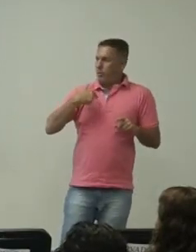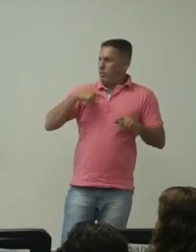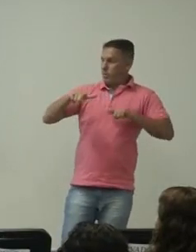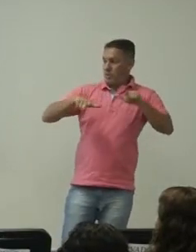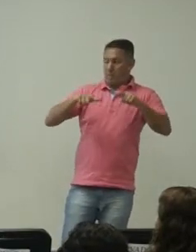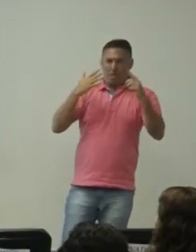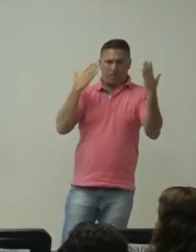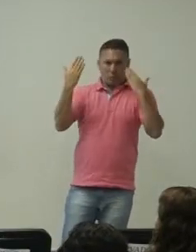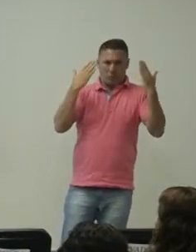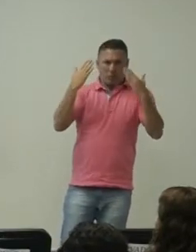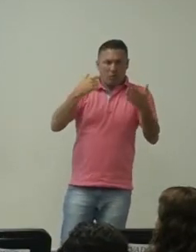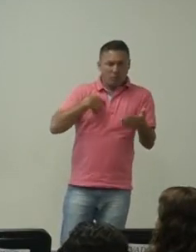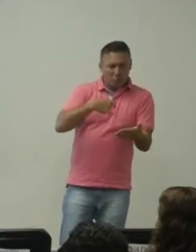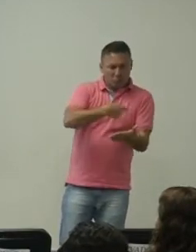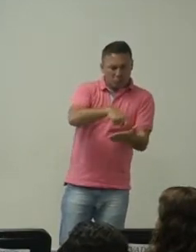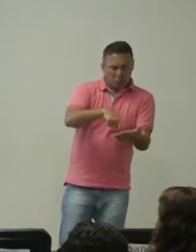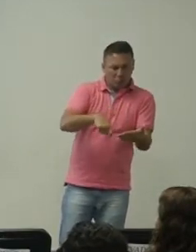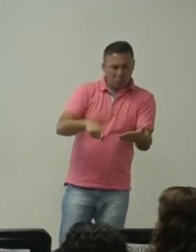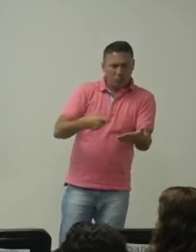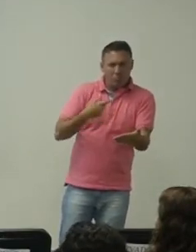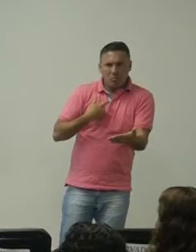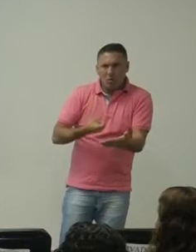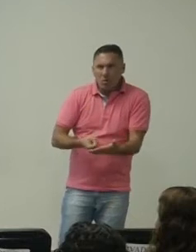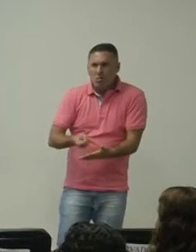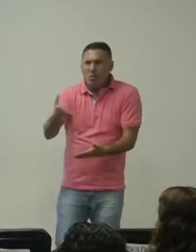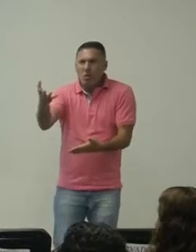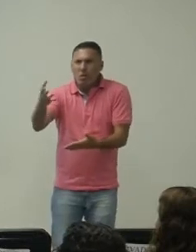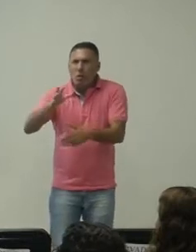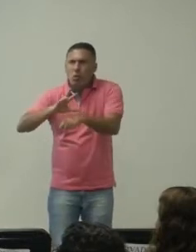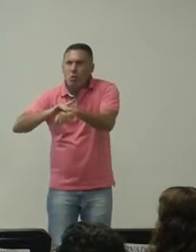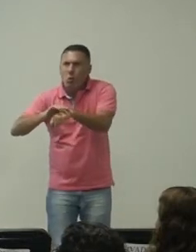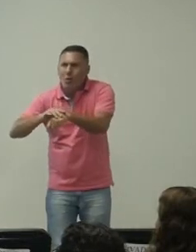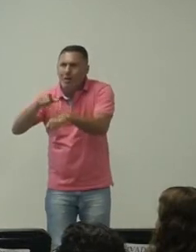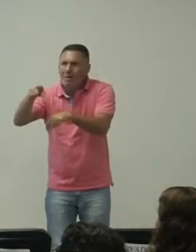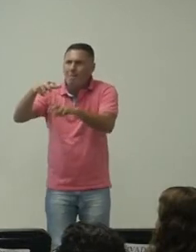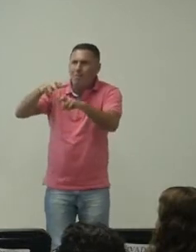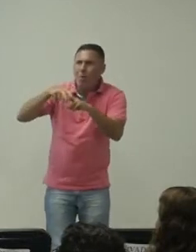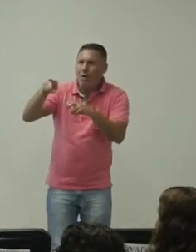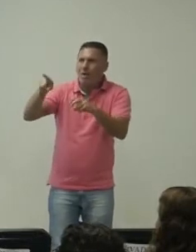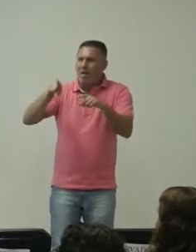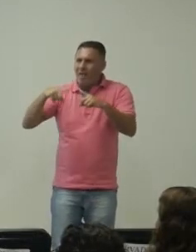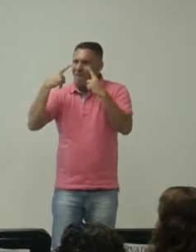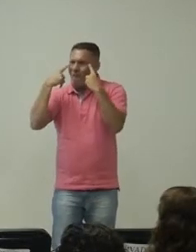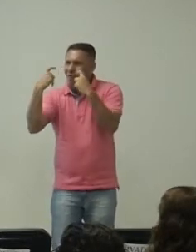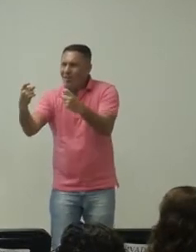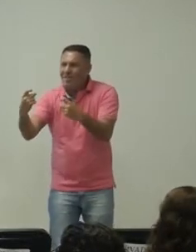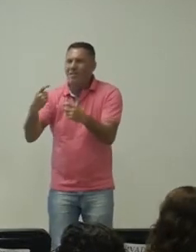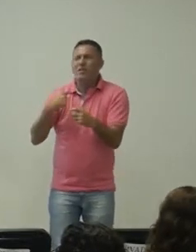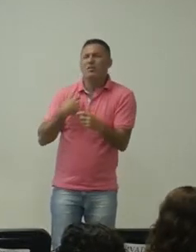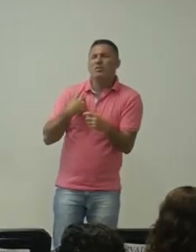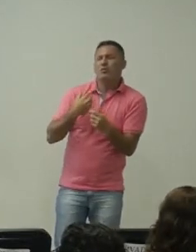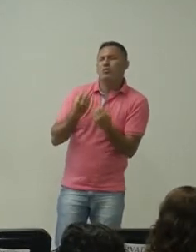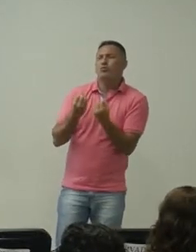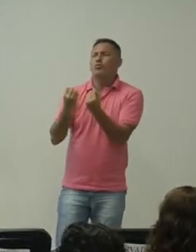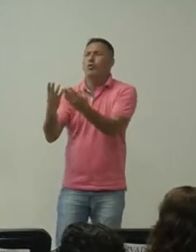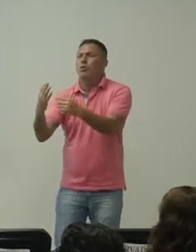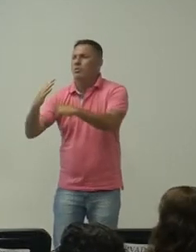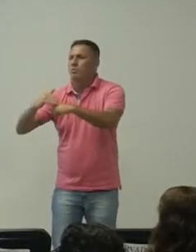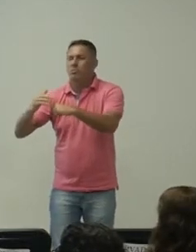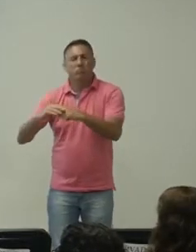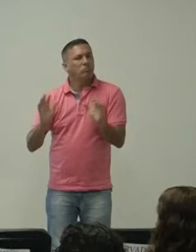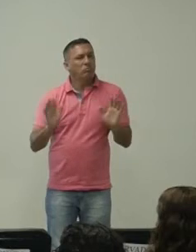não emito uma classificação de doença para justificar comportamento violento, atitude violenta. Eu emito para finalidade